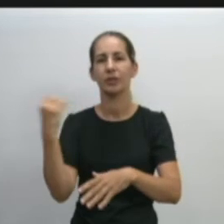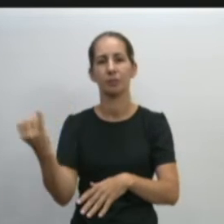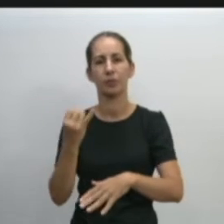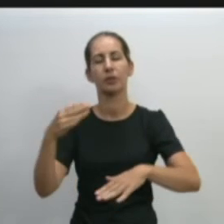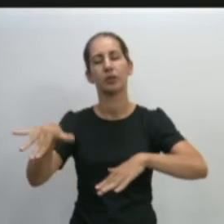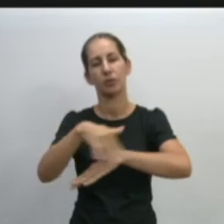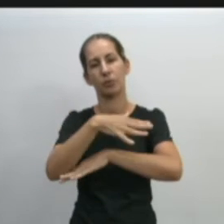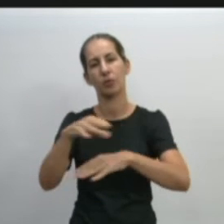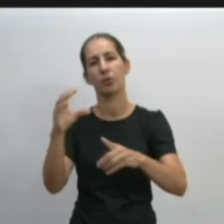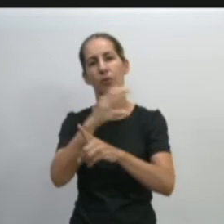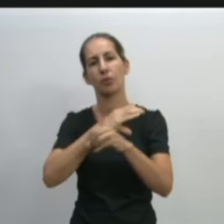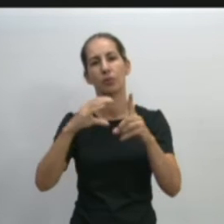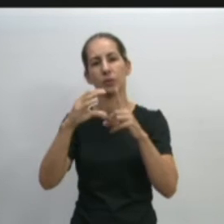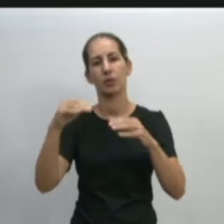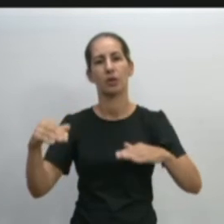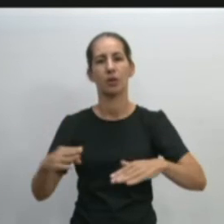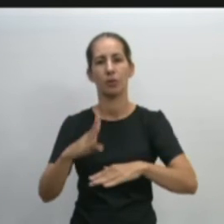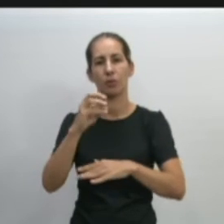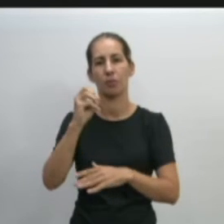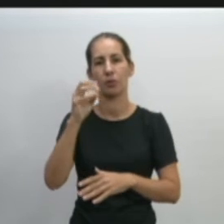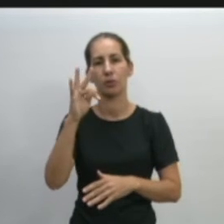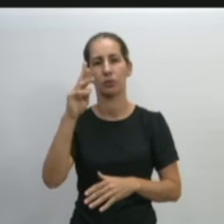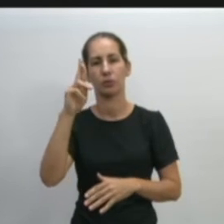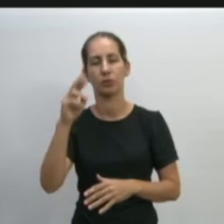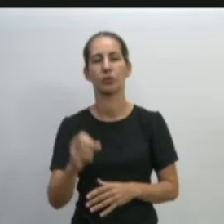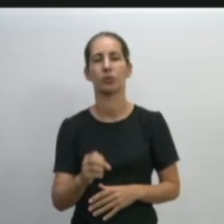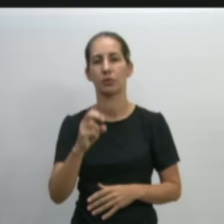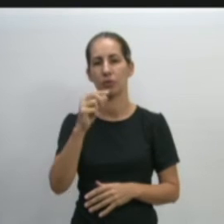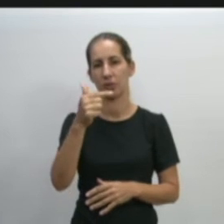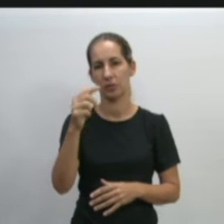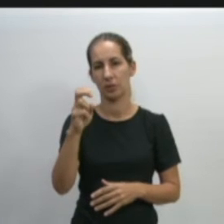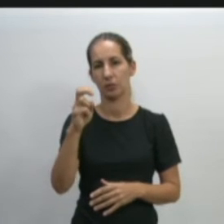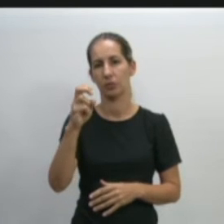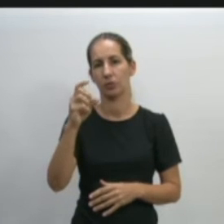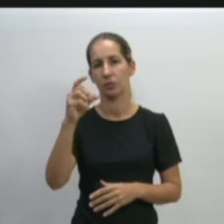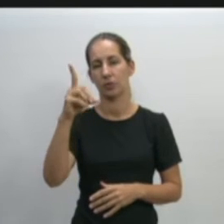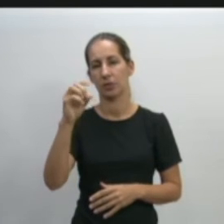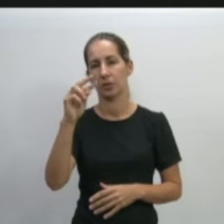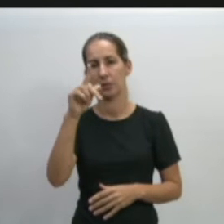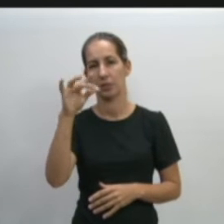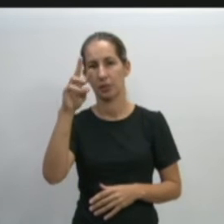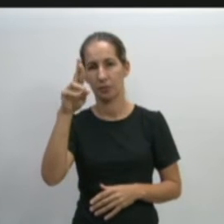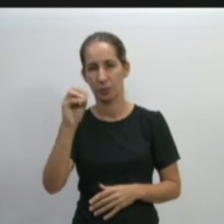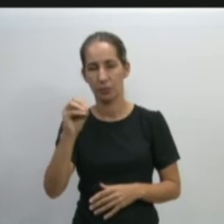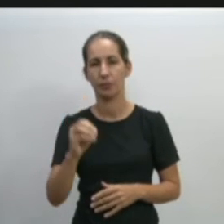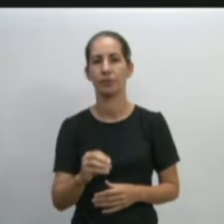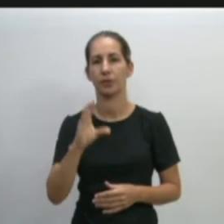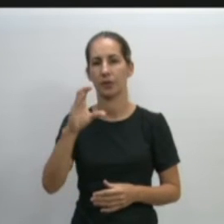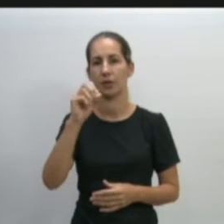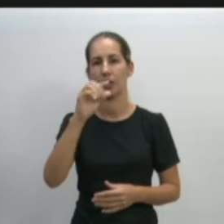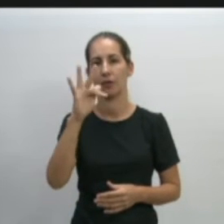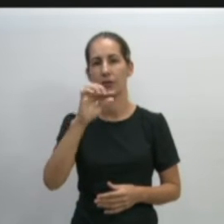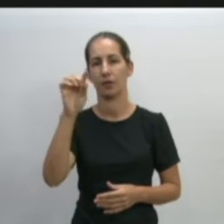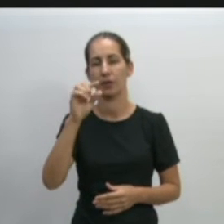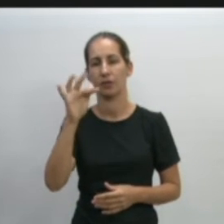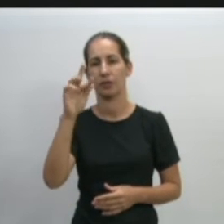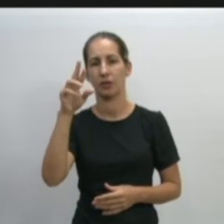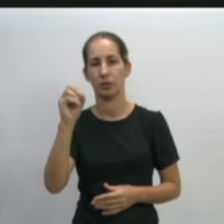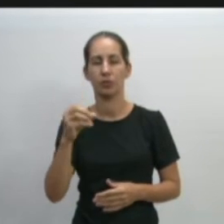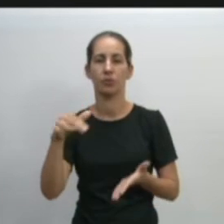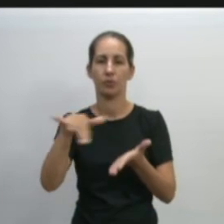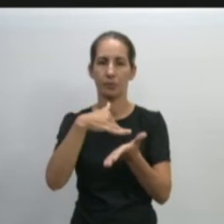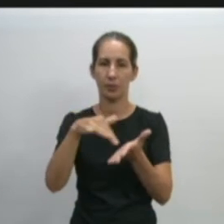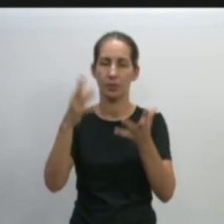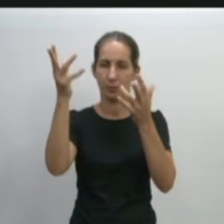aquela comunidade, a Rua do Motor, a 25 de dezembro, a Presidente Café Filho, e aí, prontamente, o secretário ficou